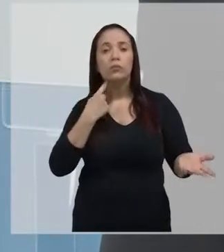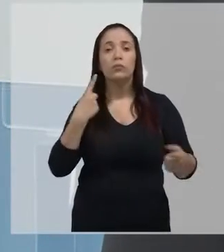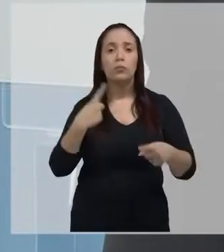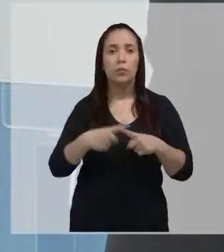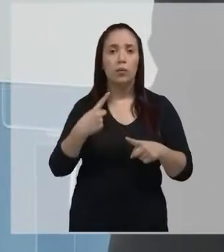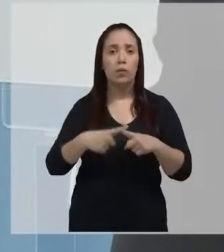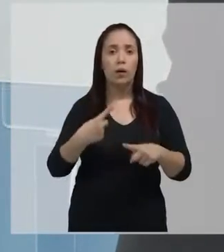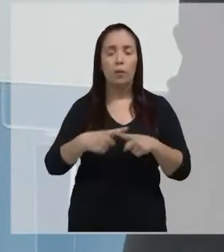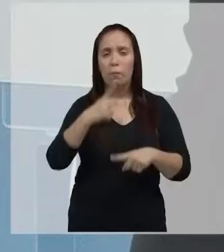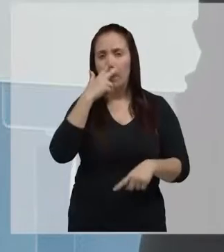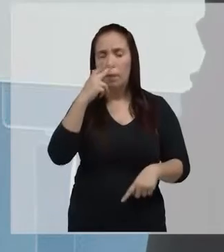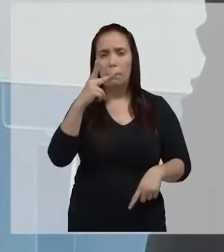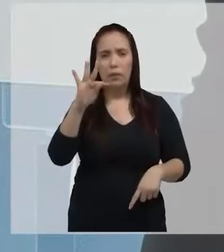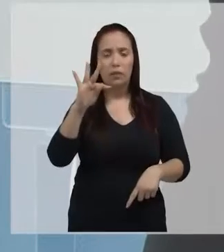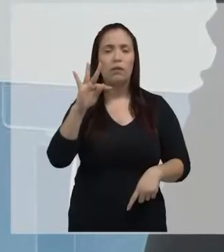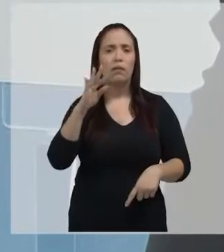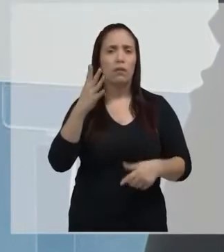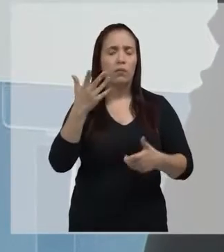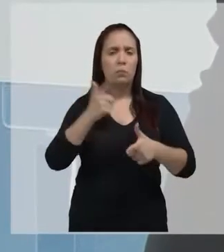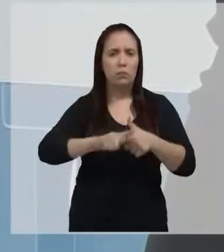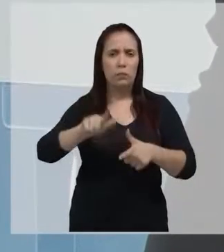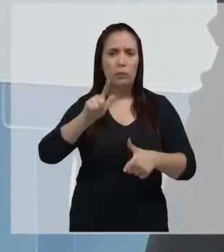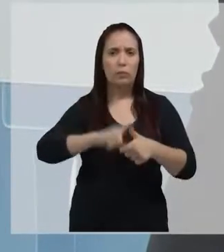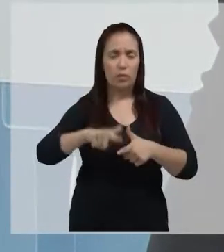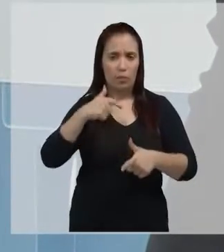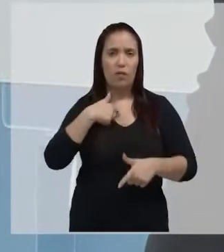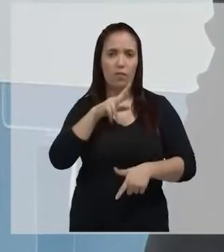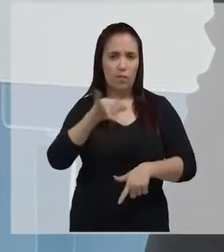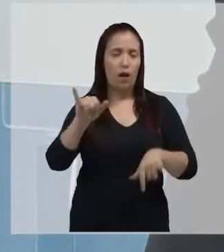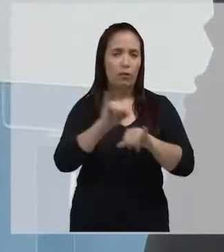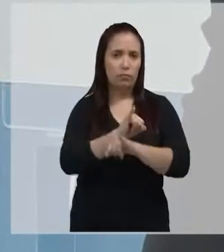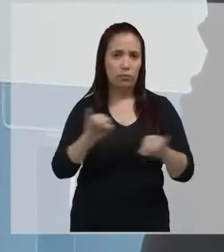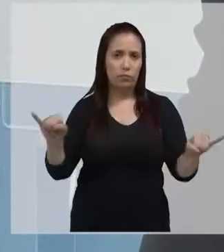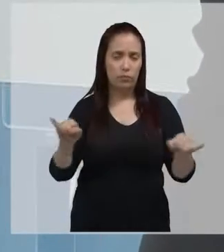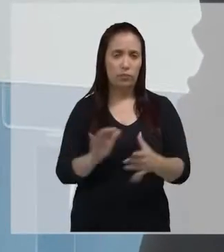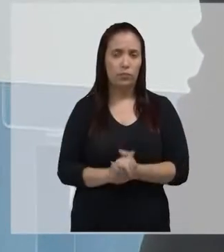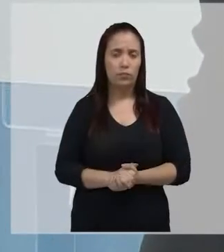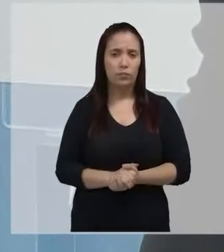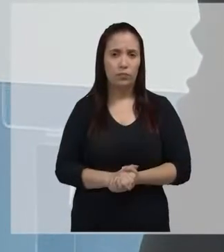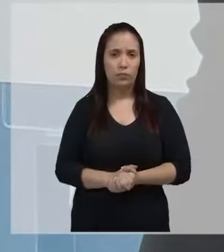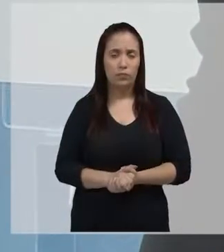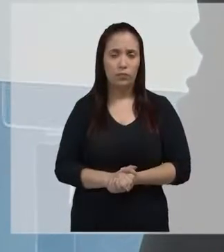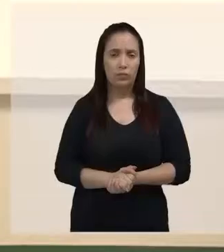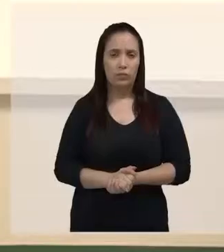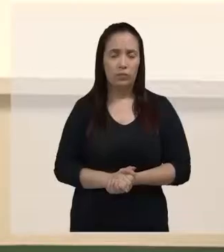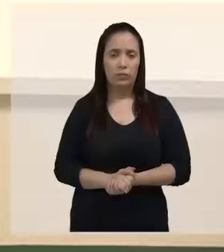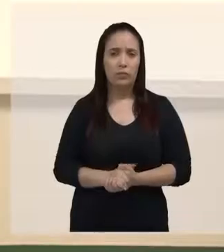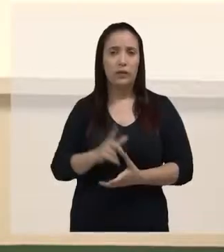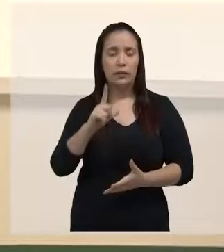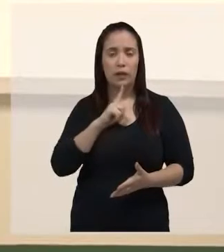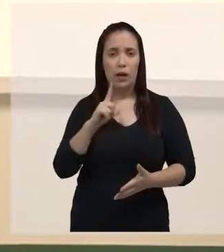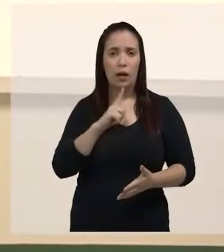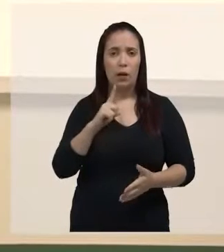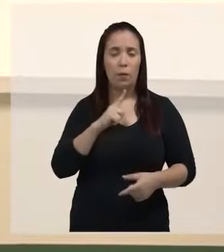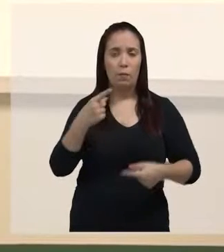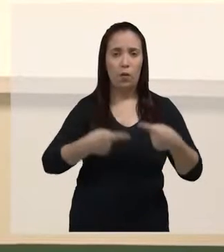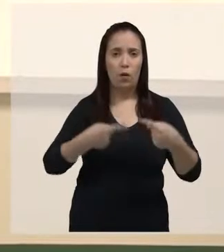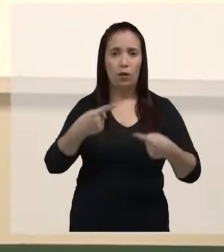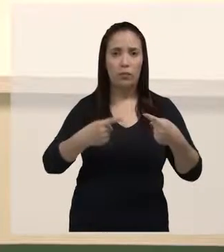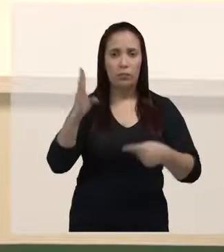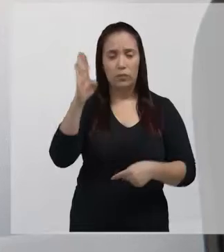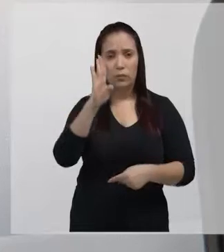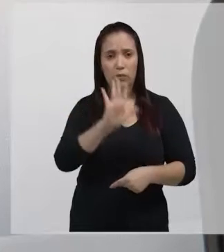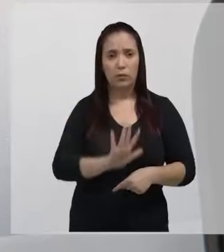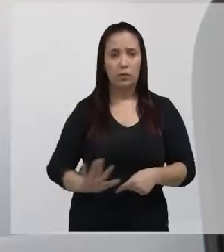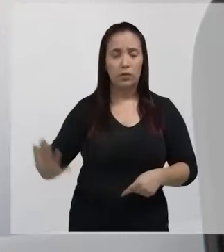loucura sendo discutida aí, nós vamos falar sobre isso. Para você ter uma ideia... Nessa deixa que o Luiz deixou, encontro- que está mexendo com o cenário político nacional.